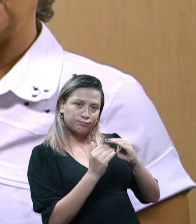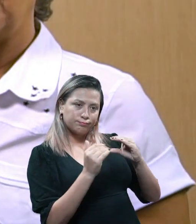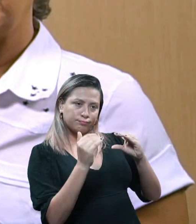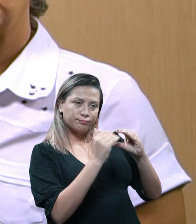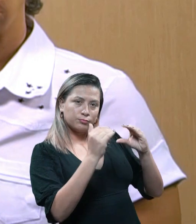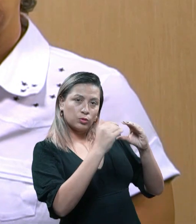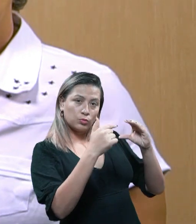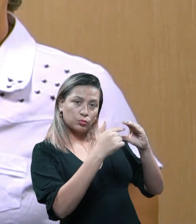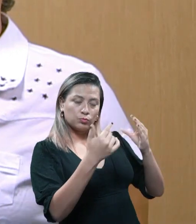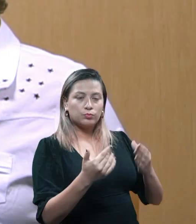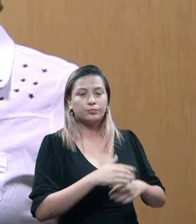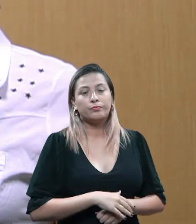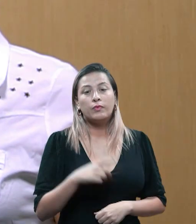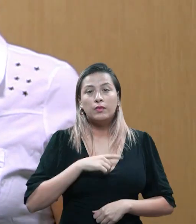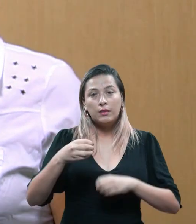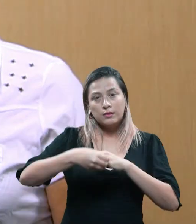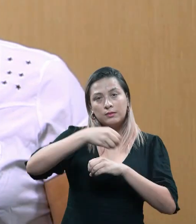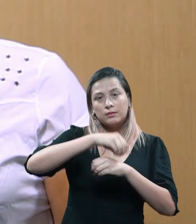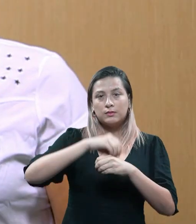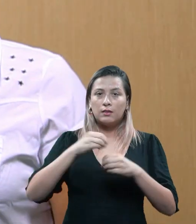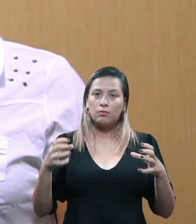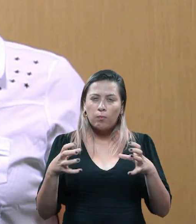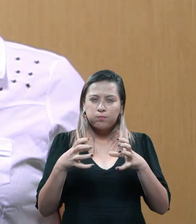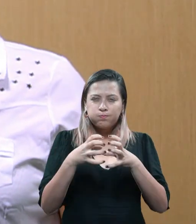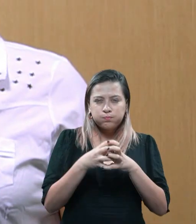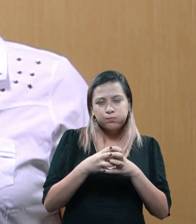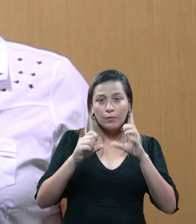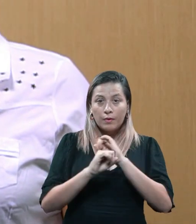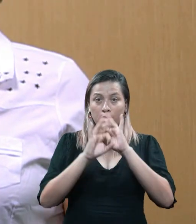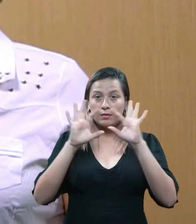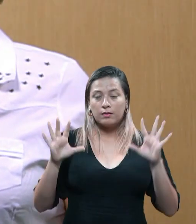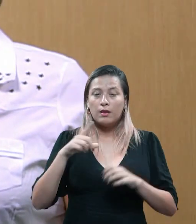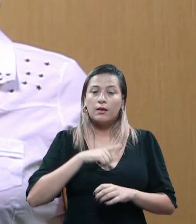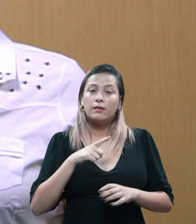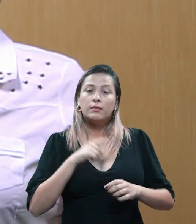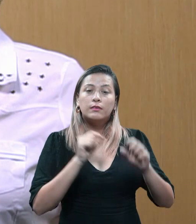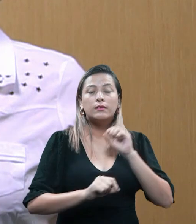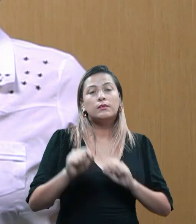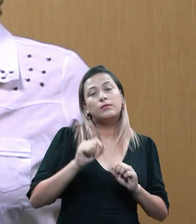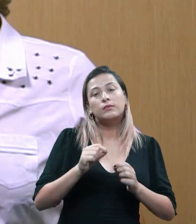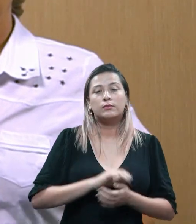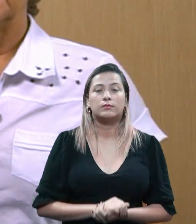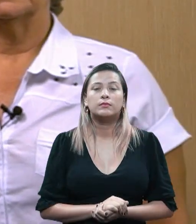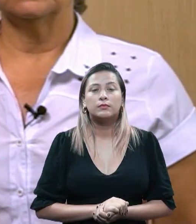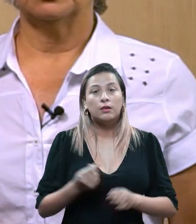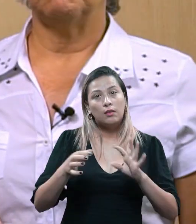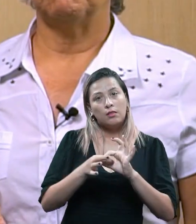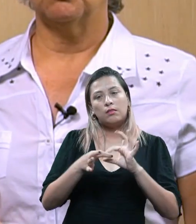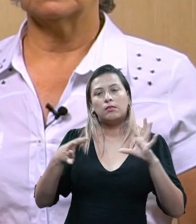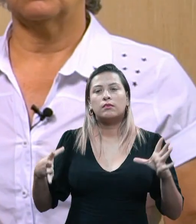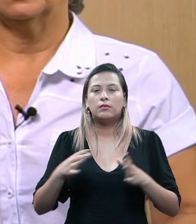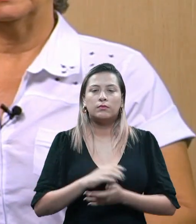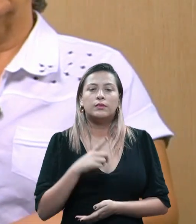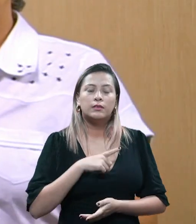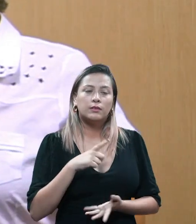por células achatadas e transparentes, seus núcleos apresentam sinais de degeneração e existem